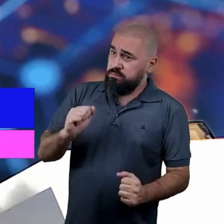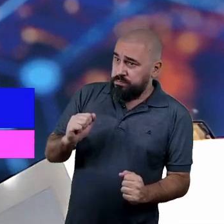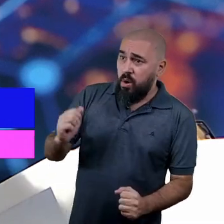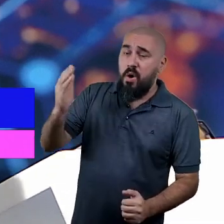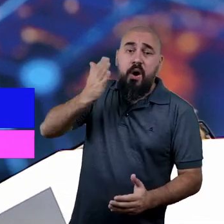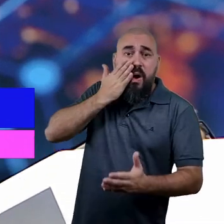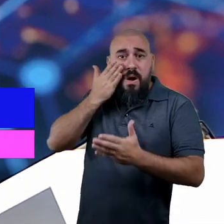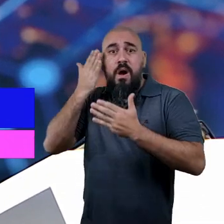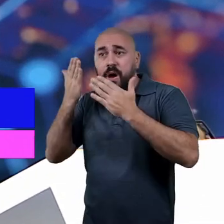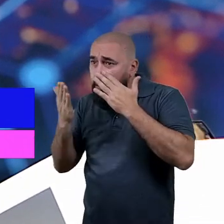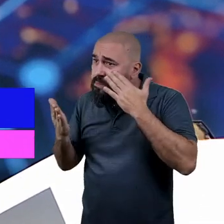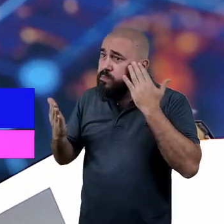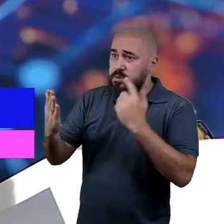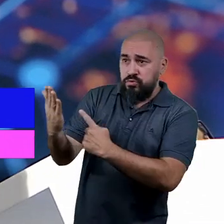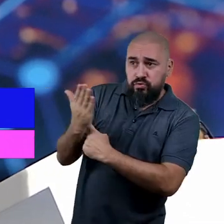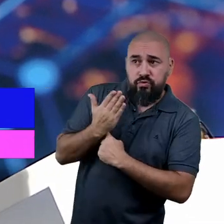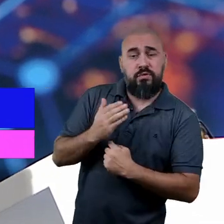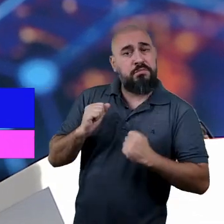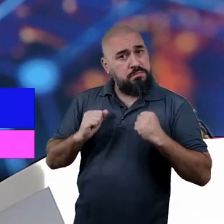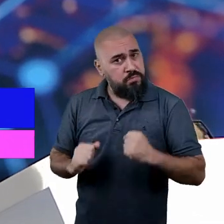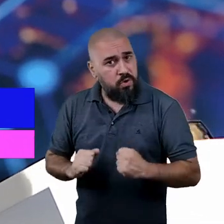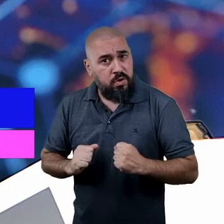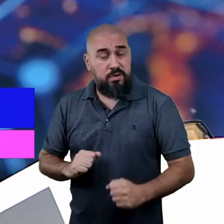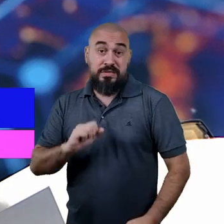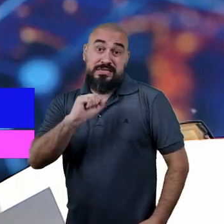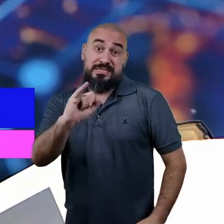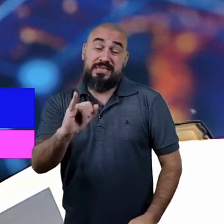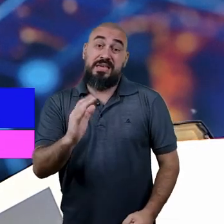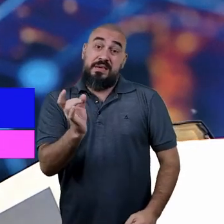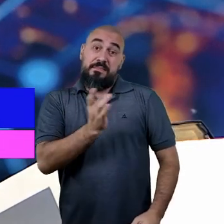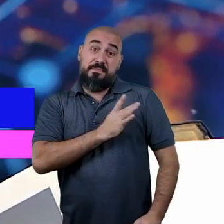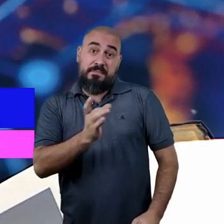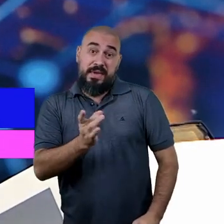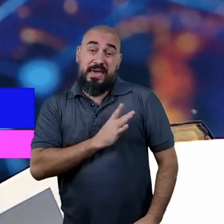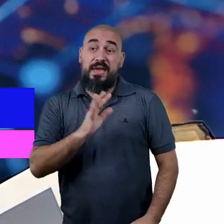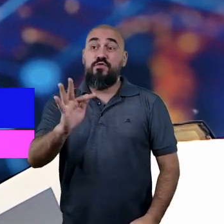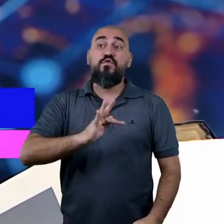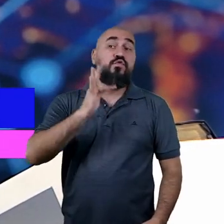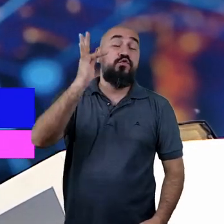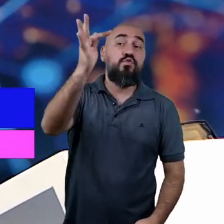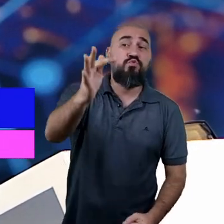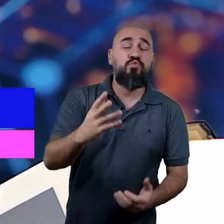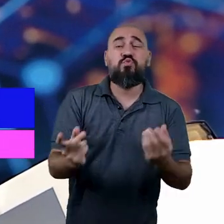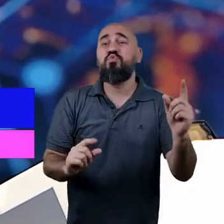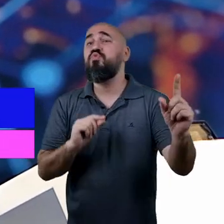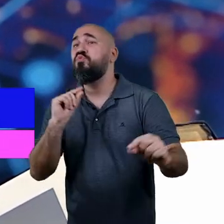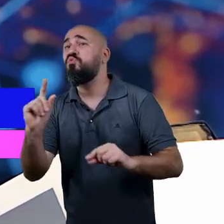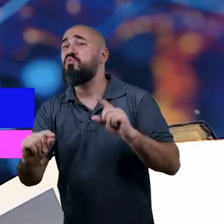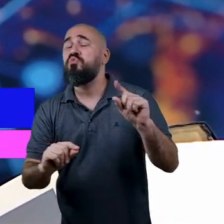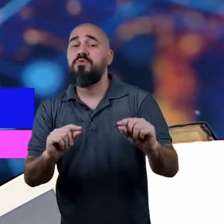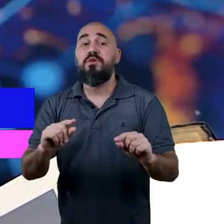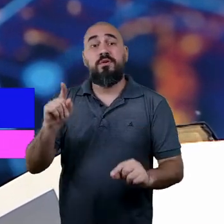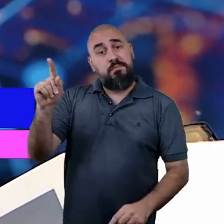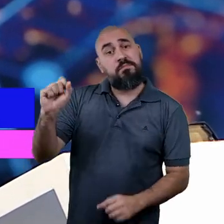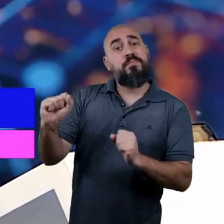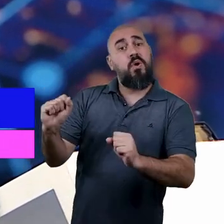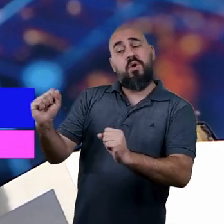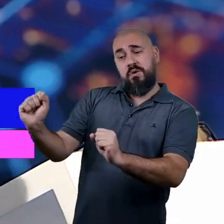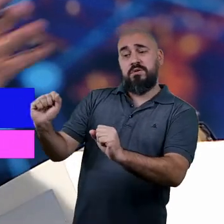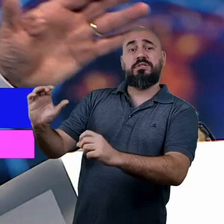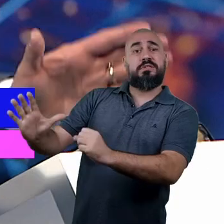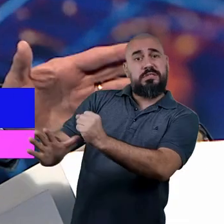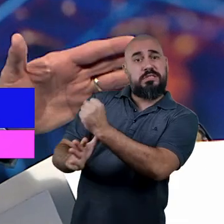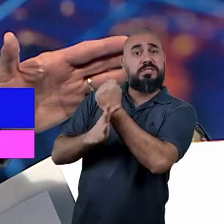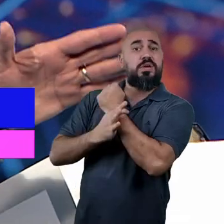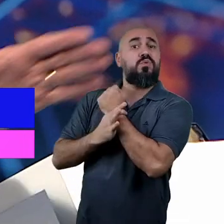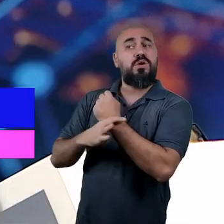Ele pode te ajudar. Se você está com medo do futuro, Ele pode te dar certeza e segurança. Porque